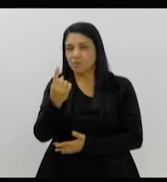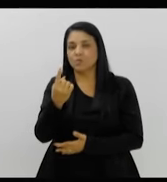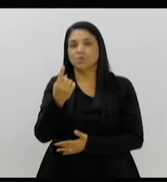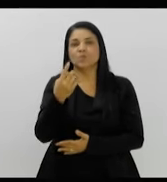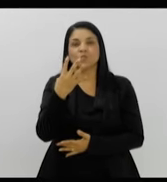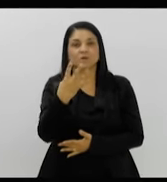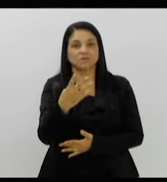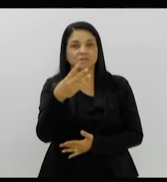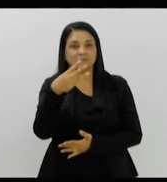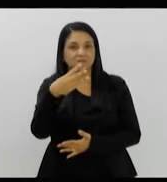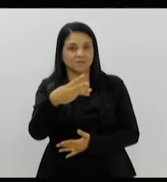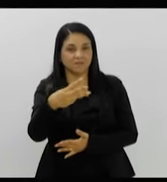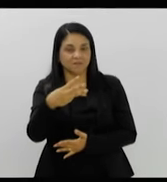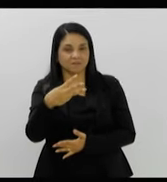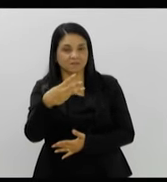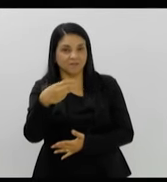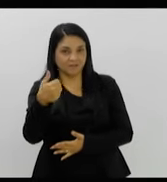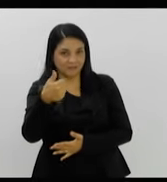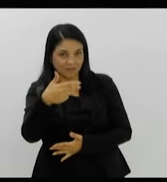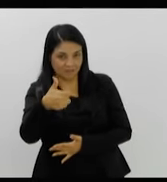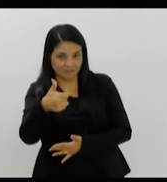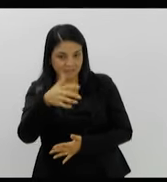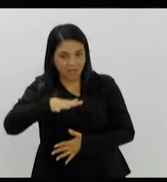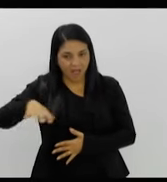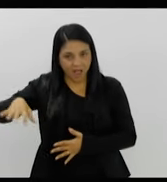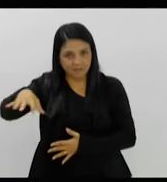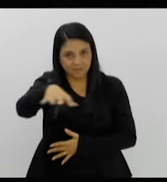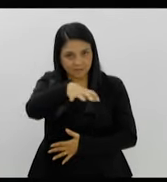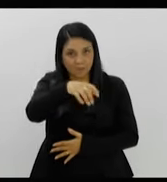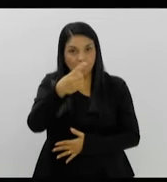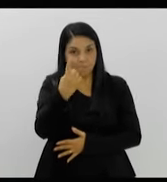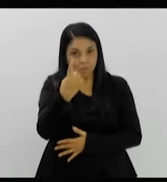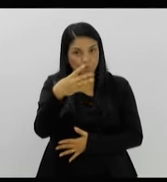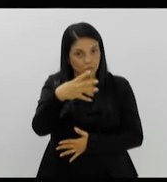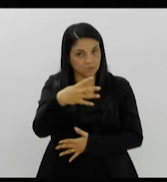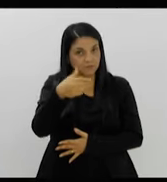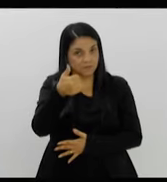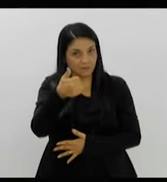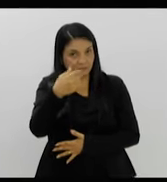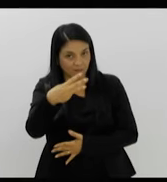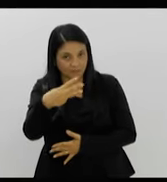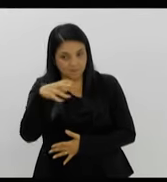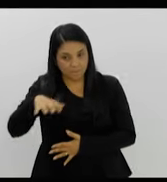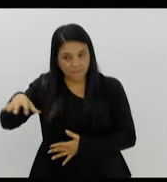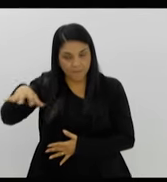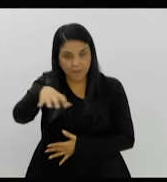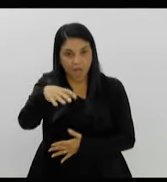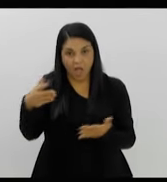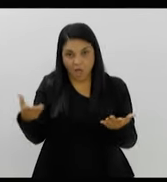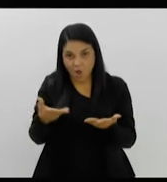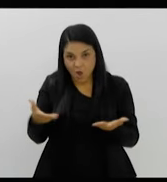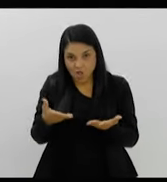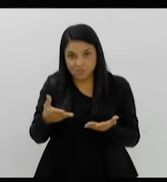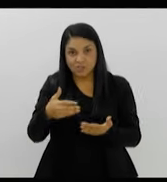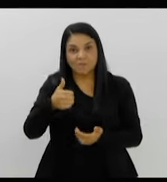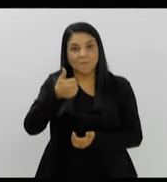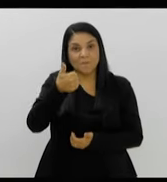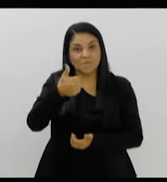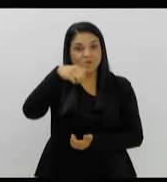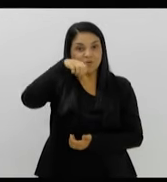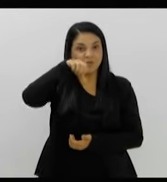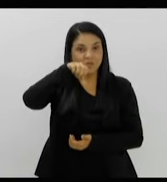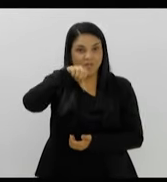áreas dominadas por criminosos hoje nós temos aproximadamente 10000